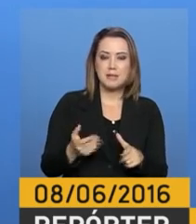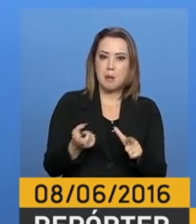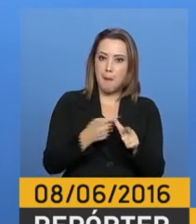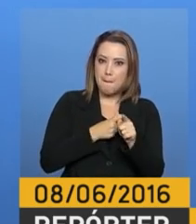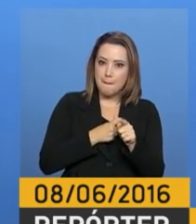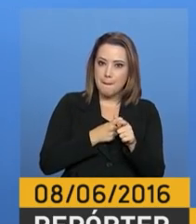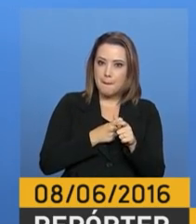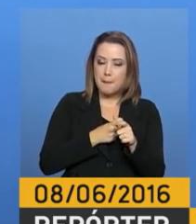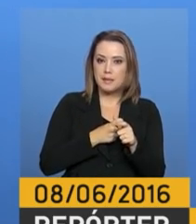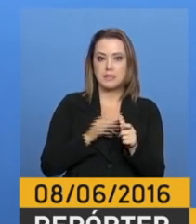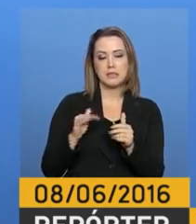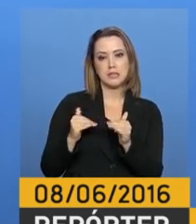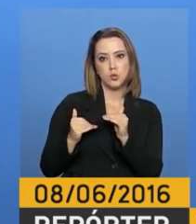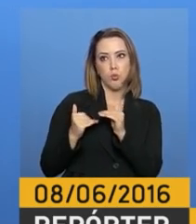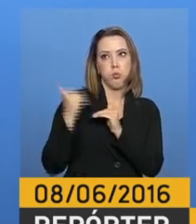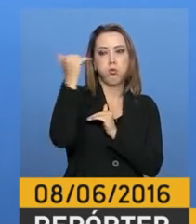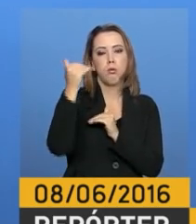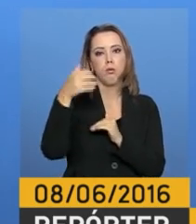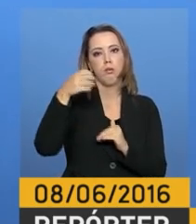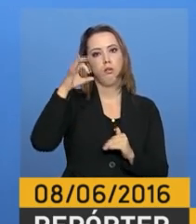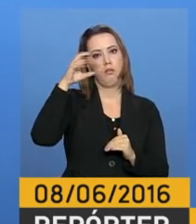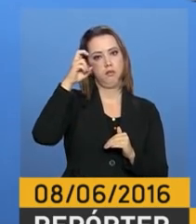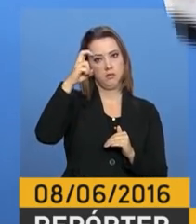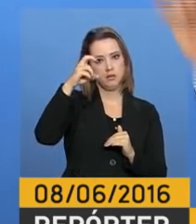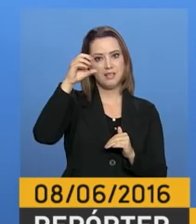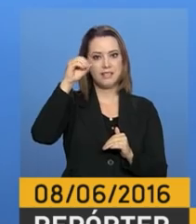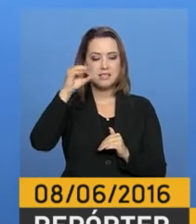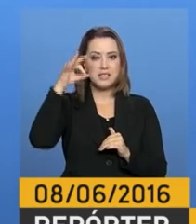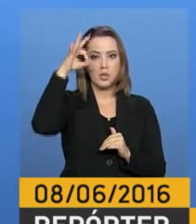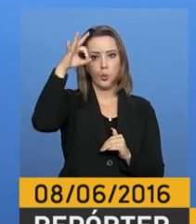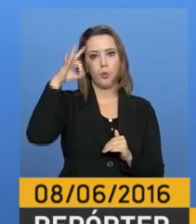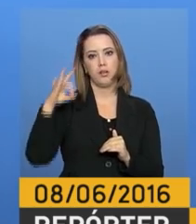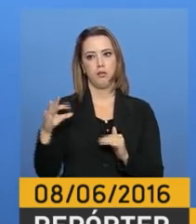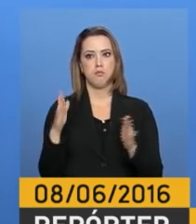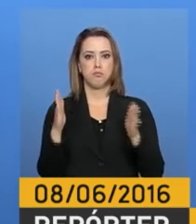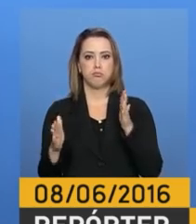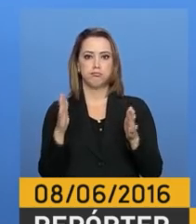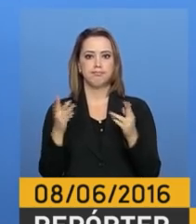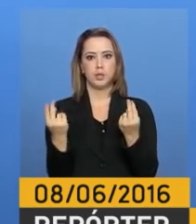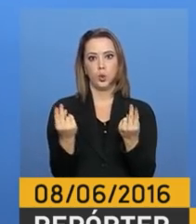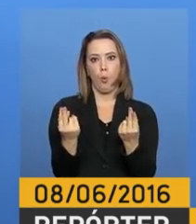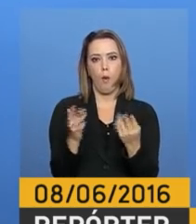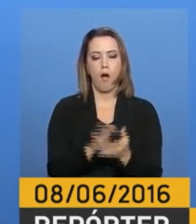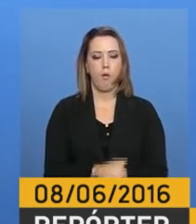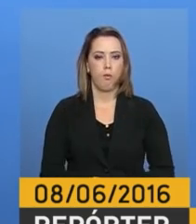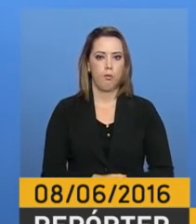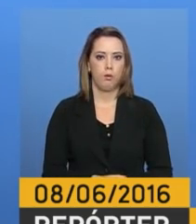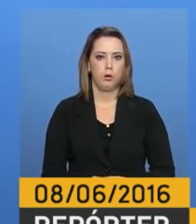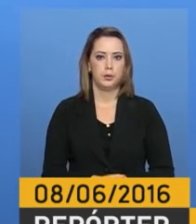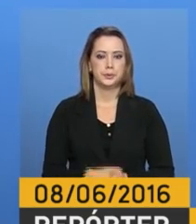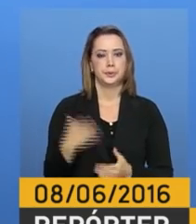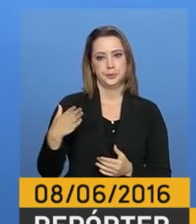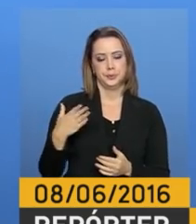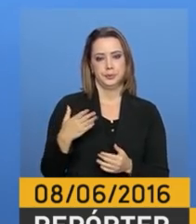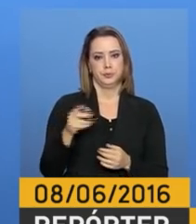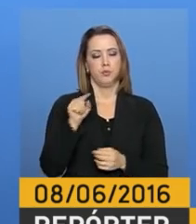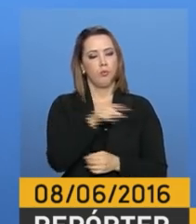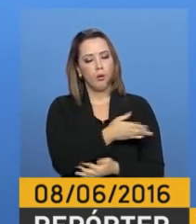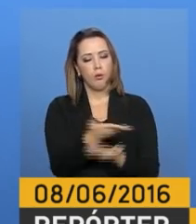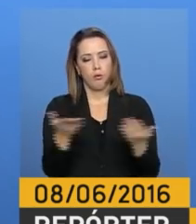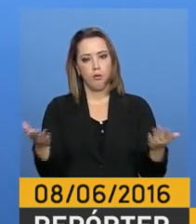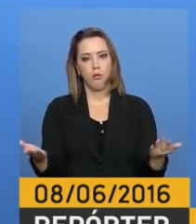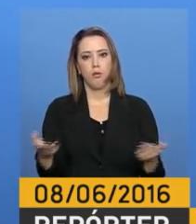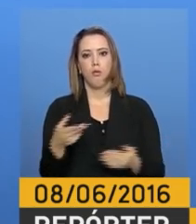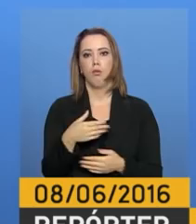de 50% durante este período senhores que são empresários os homens de